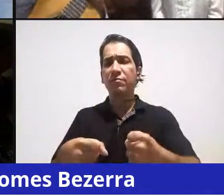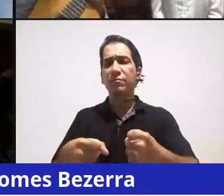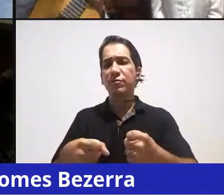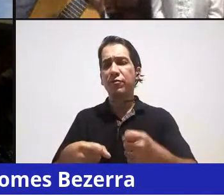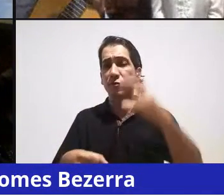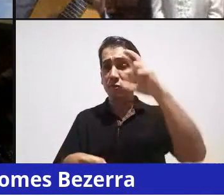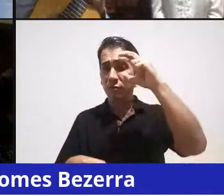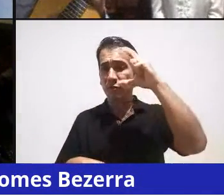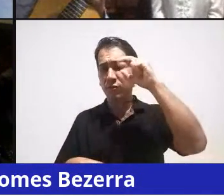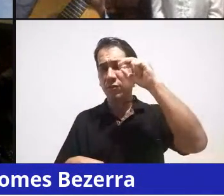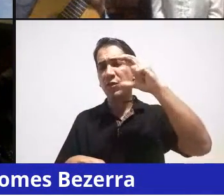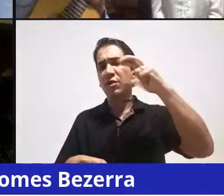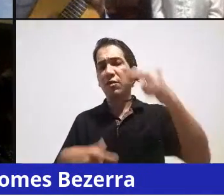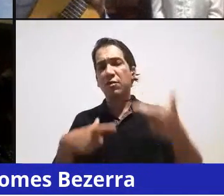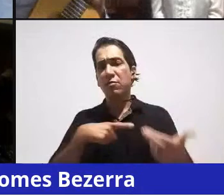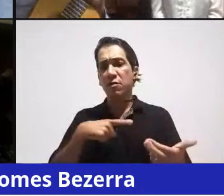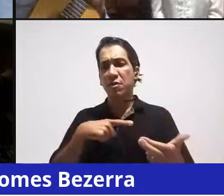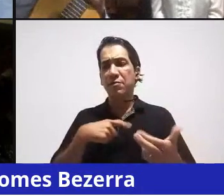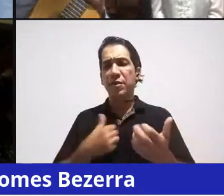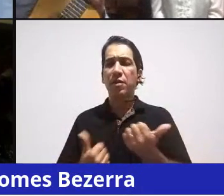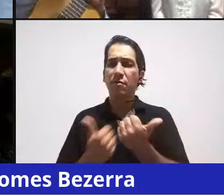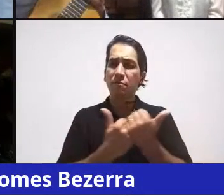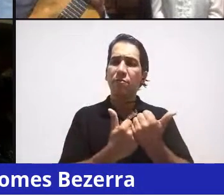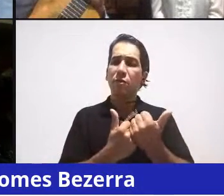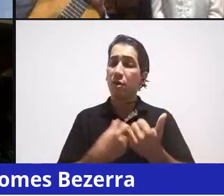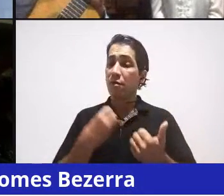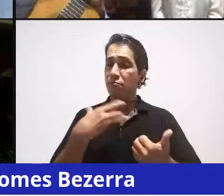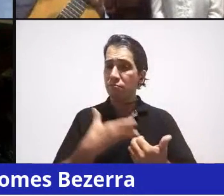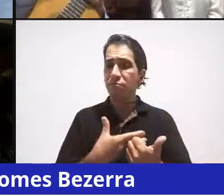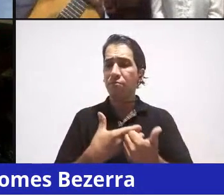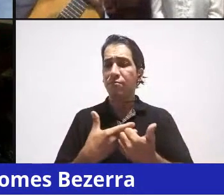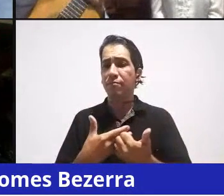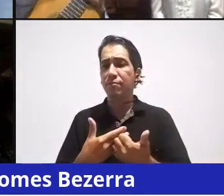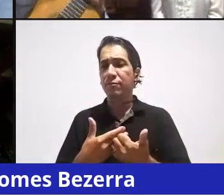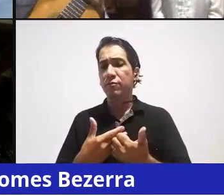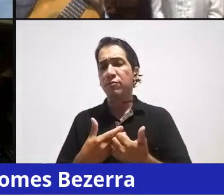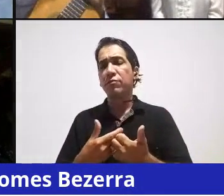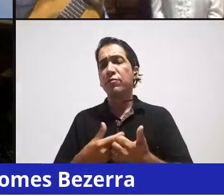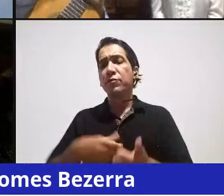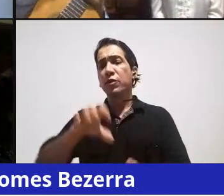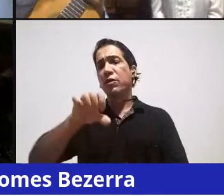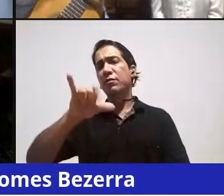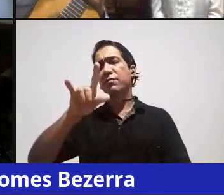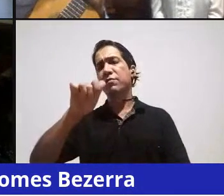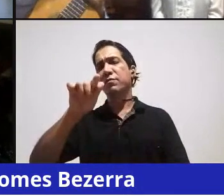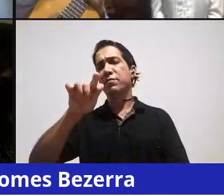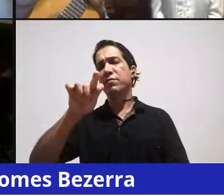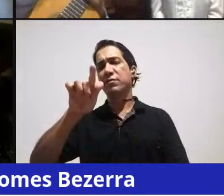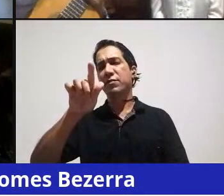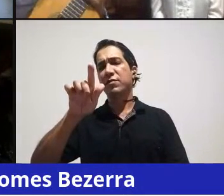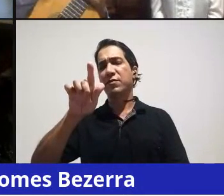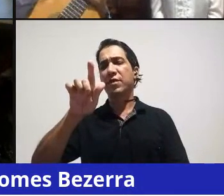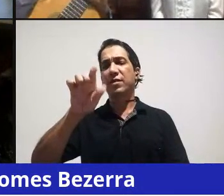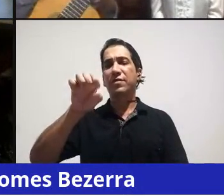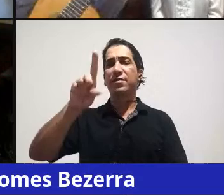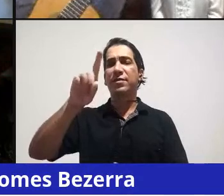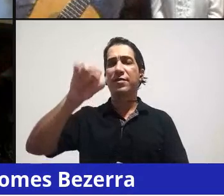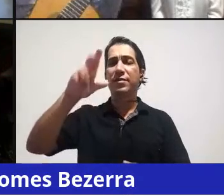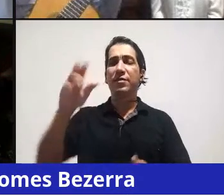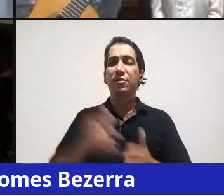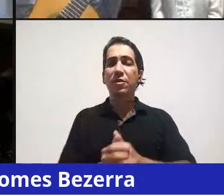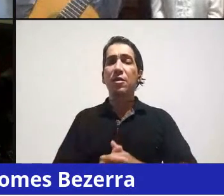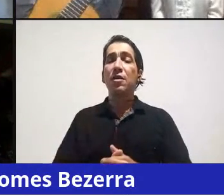aqui na abertura do EGEDIM, que vem tanto transformando e melhorando a nossa